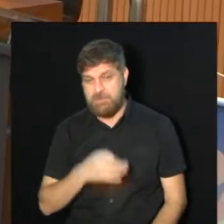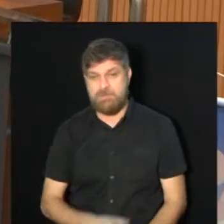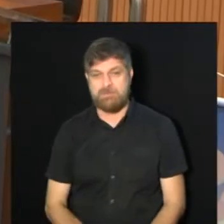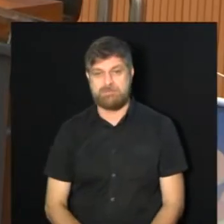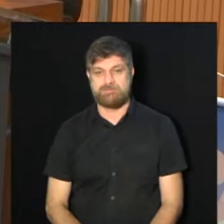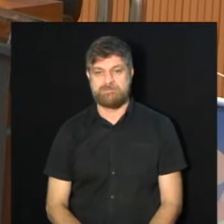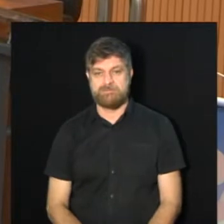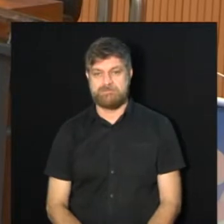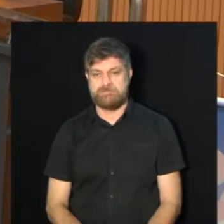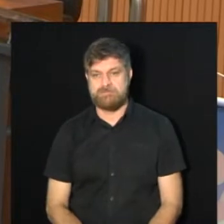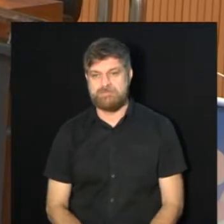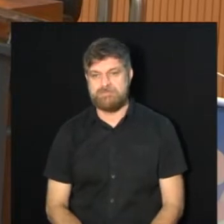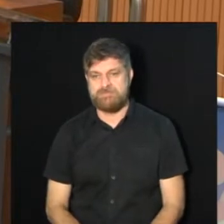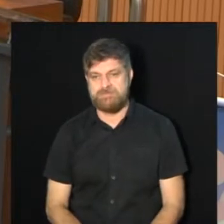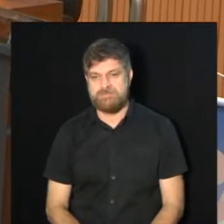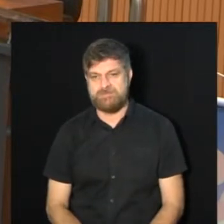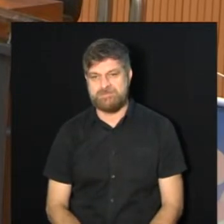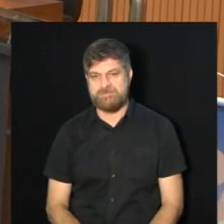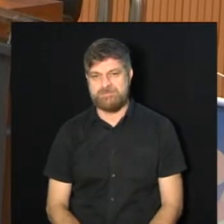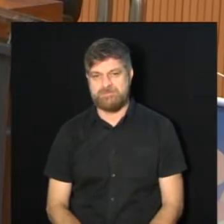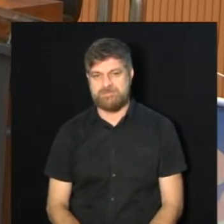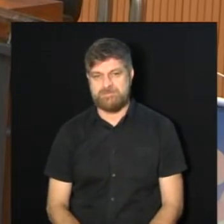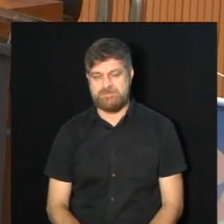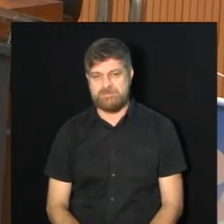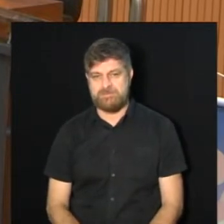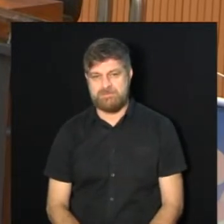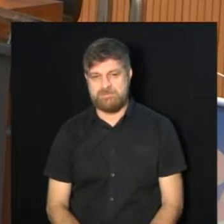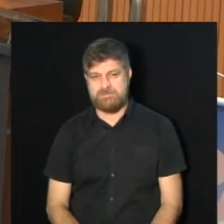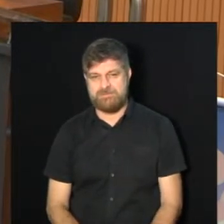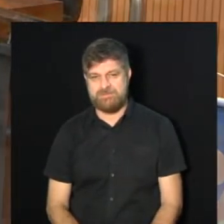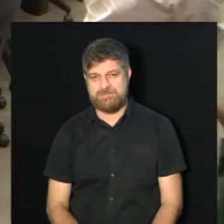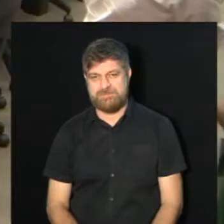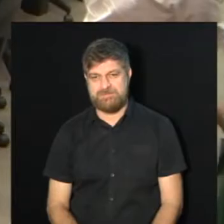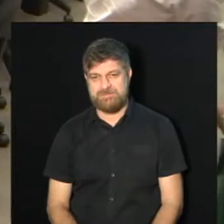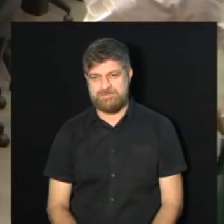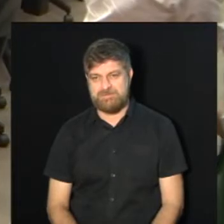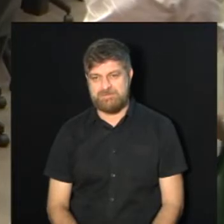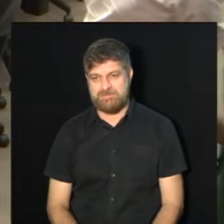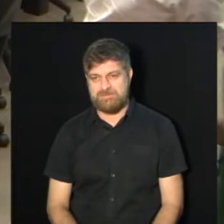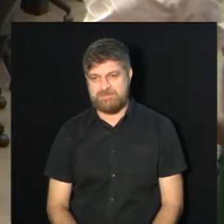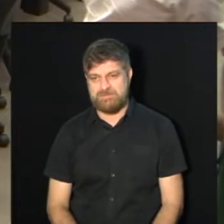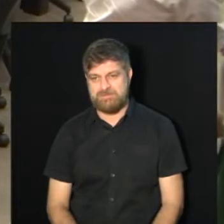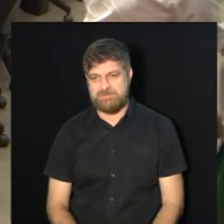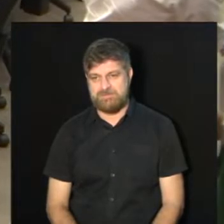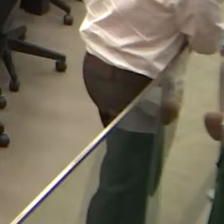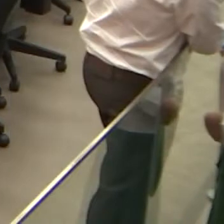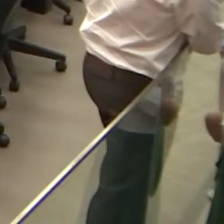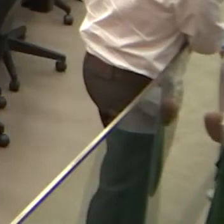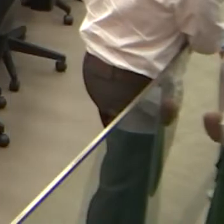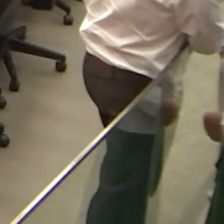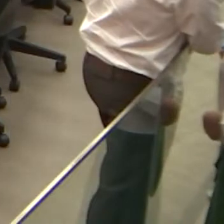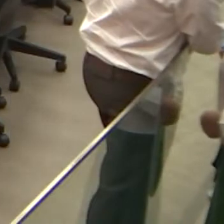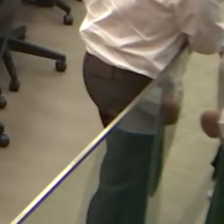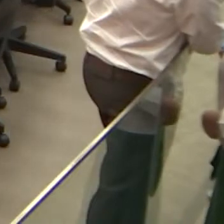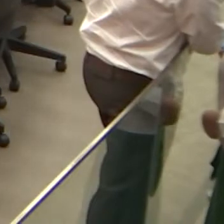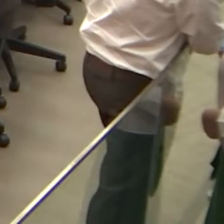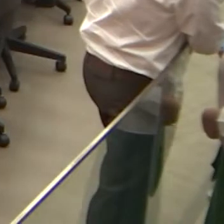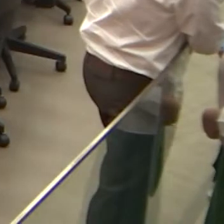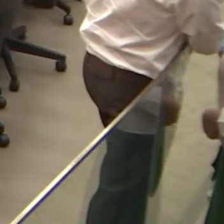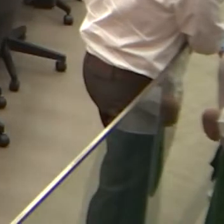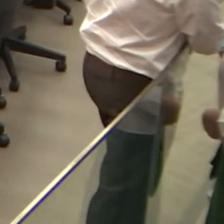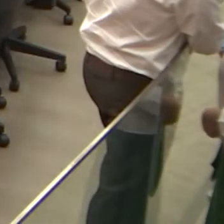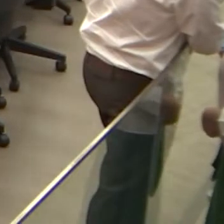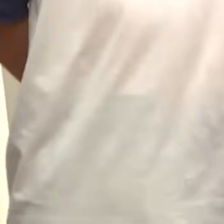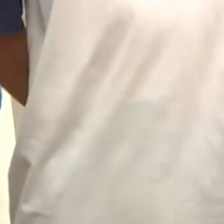3 meses, os alunos aprendem tudo sobre política e ainda colocam em prática em sessões ordinárias que acontecem